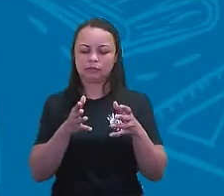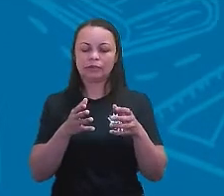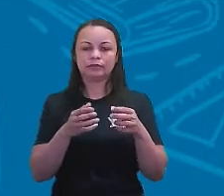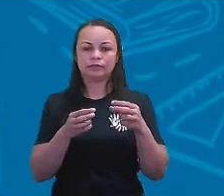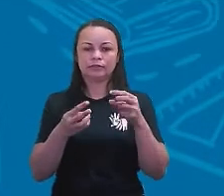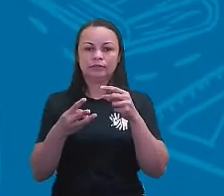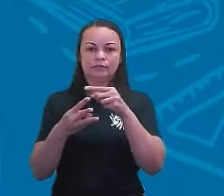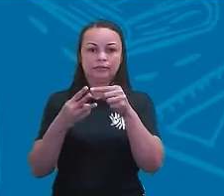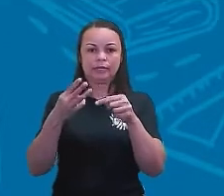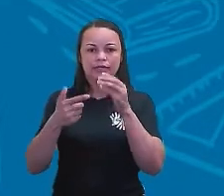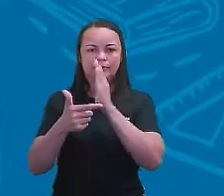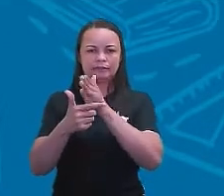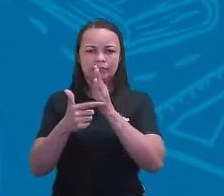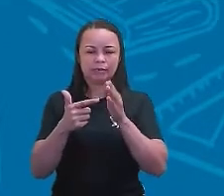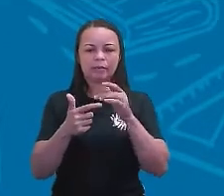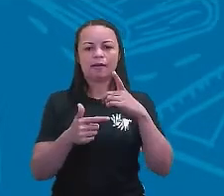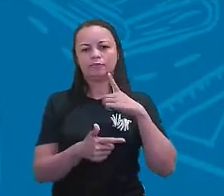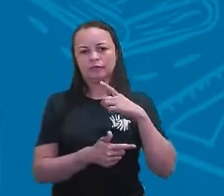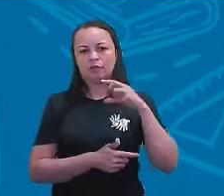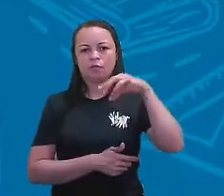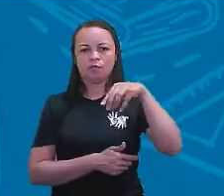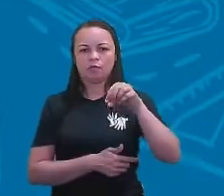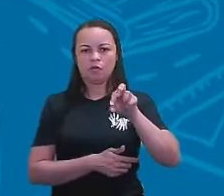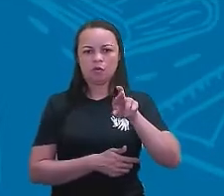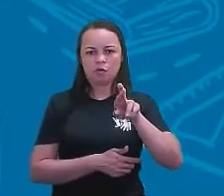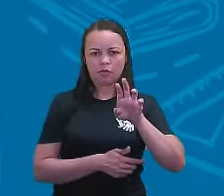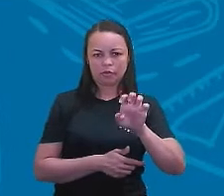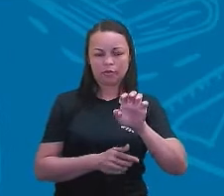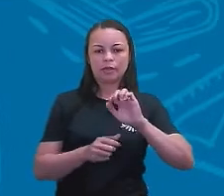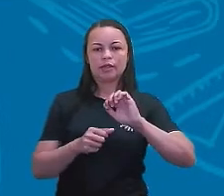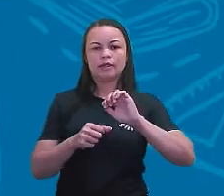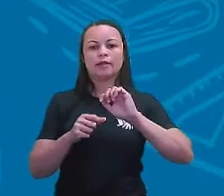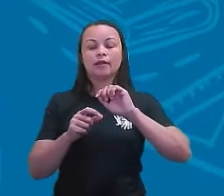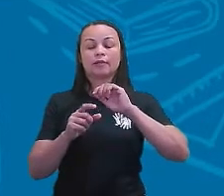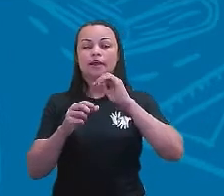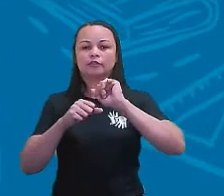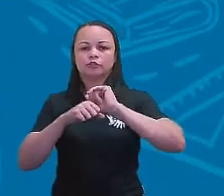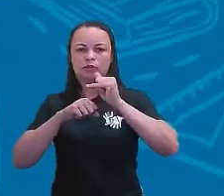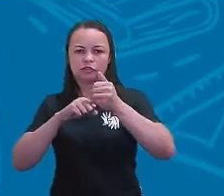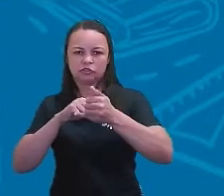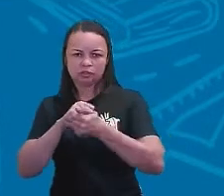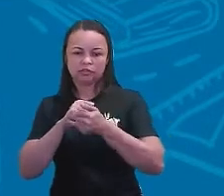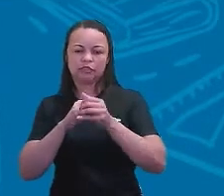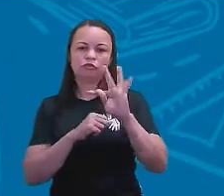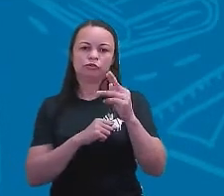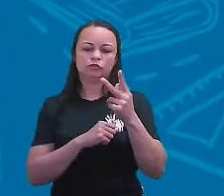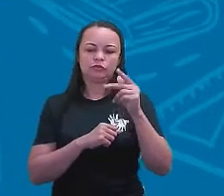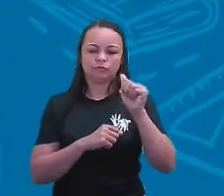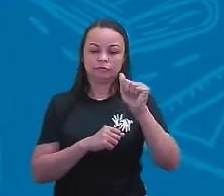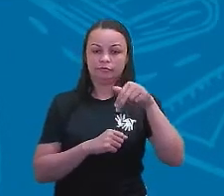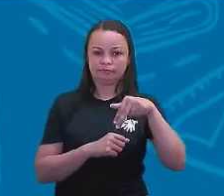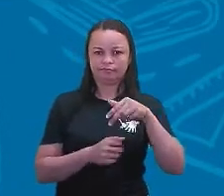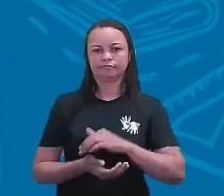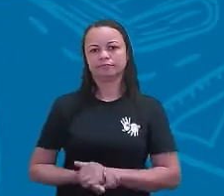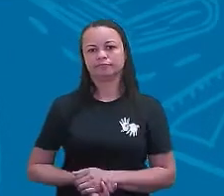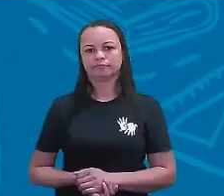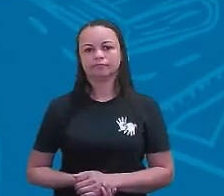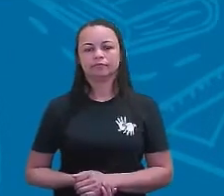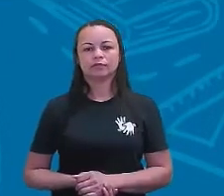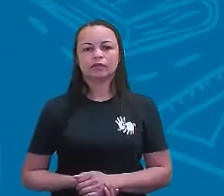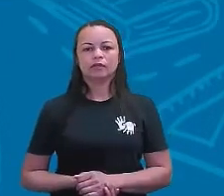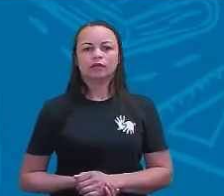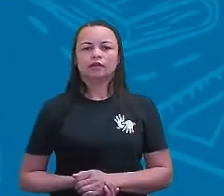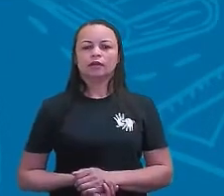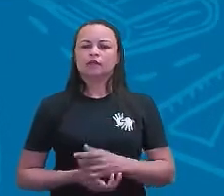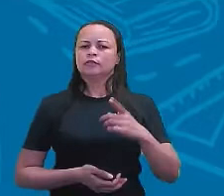sílabas. A gente coloca o more, o adjetivo e a palavrinha than. Simples. Bom, a